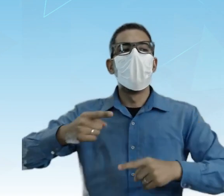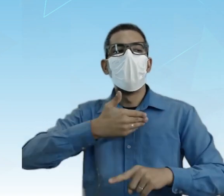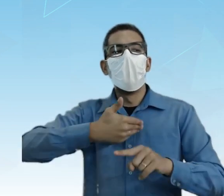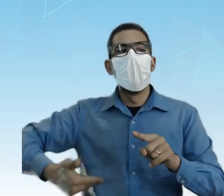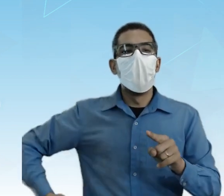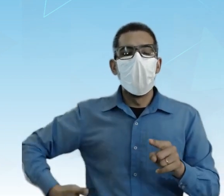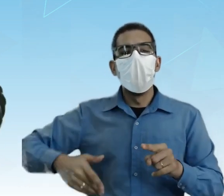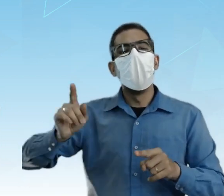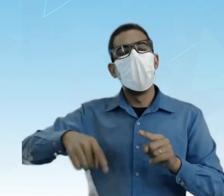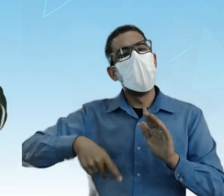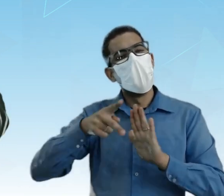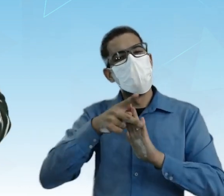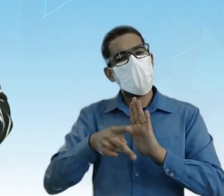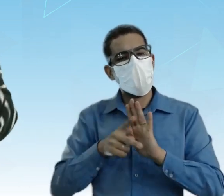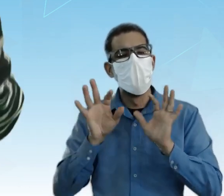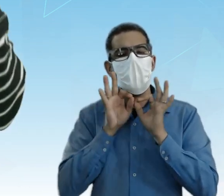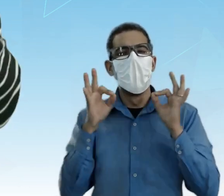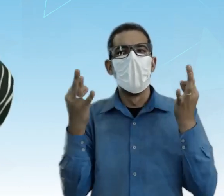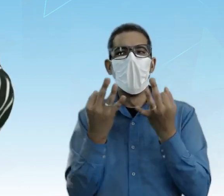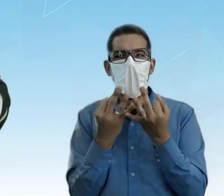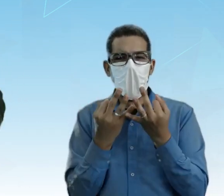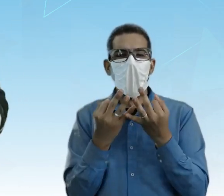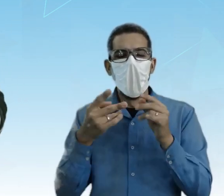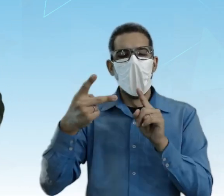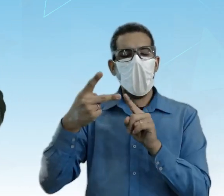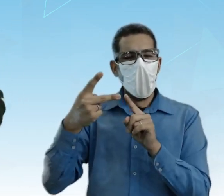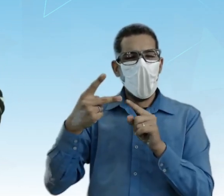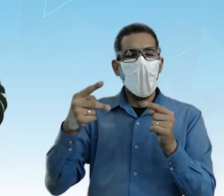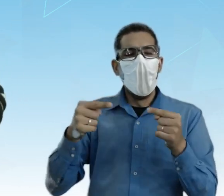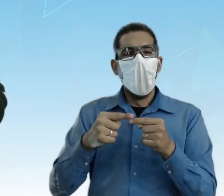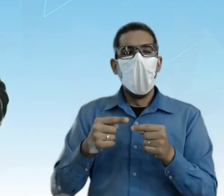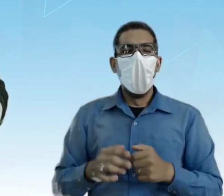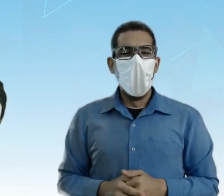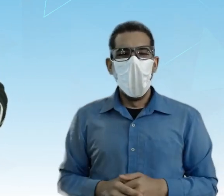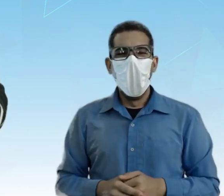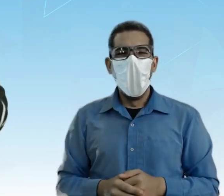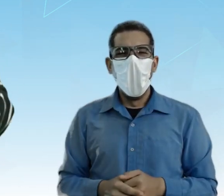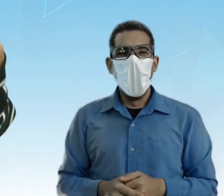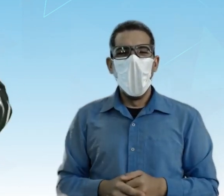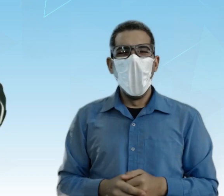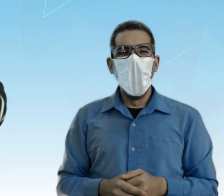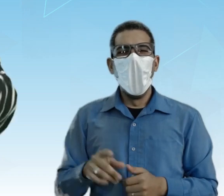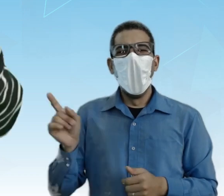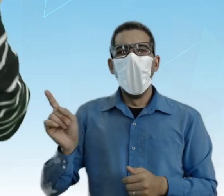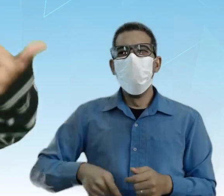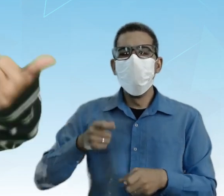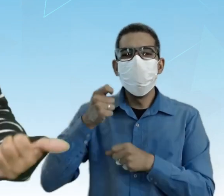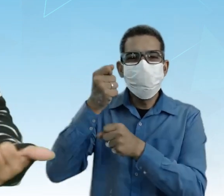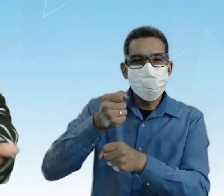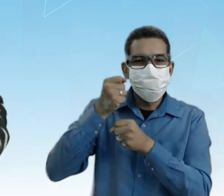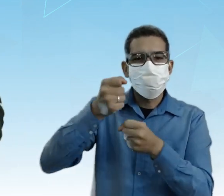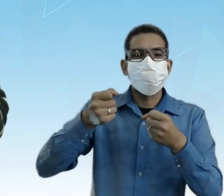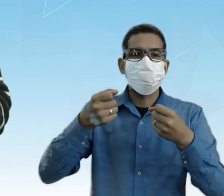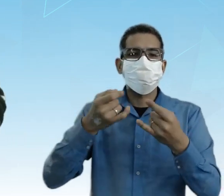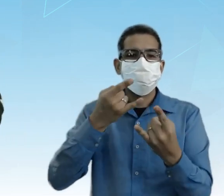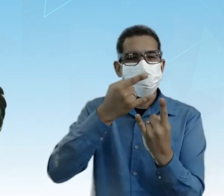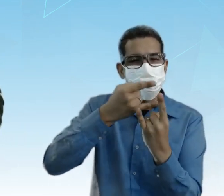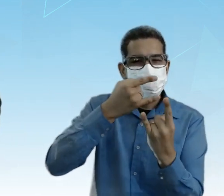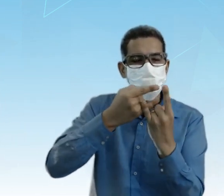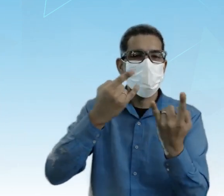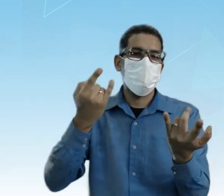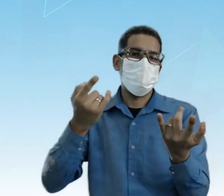Um planejamento familiar, que é o segundo fator, tais como campanhas em favor do uso de preservativos,